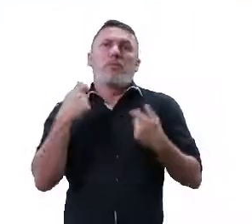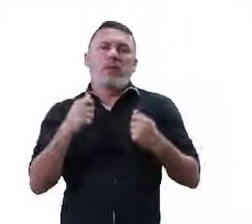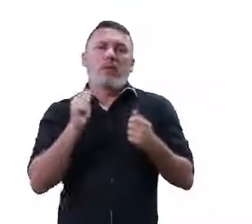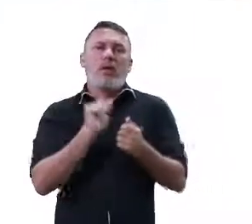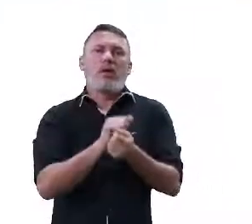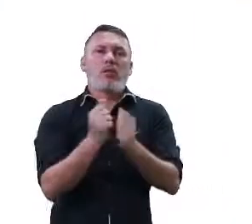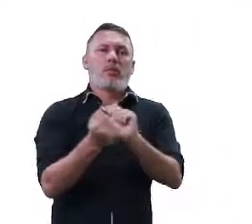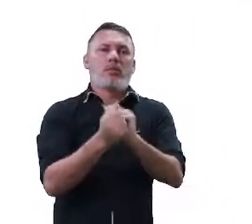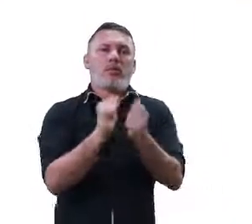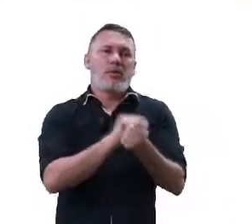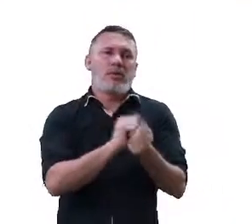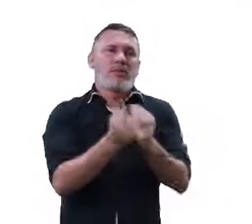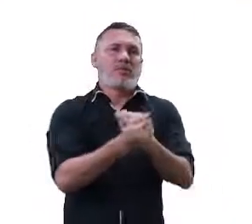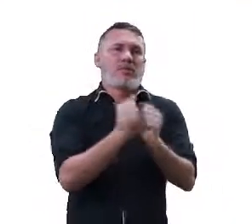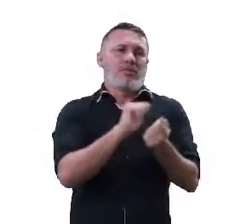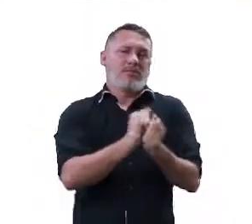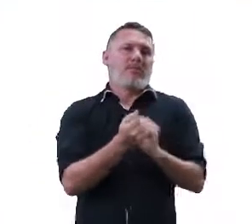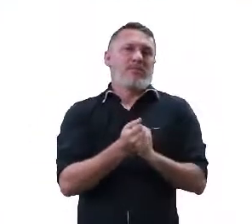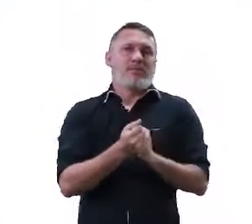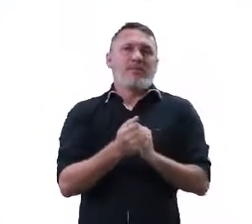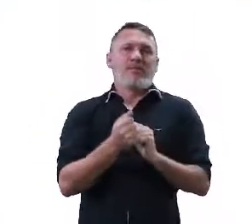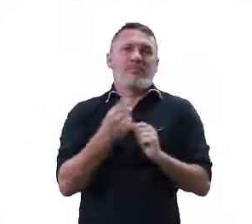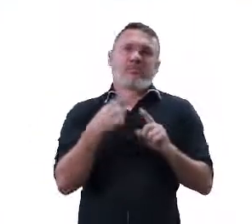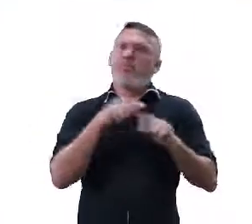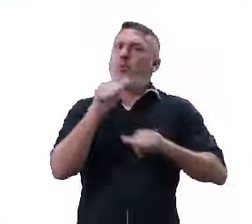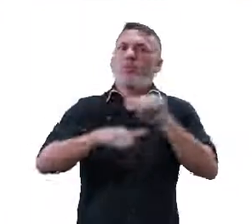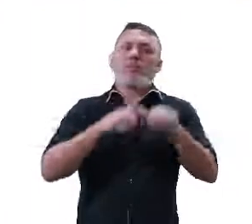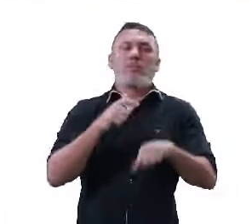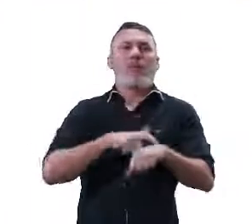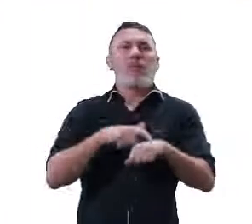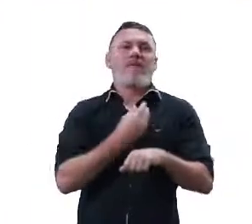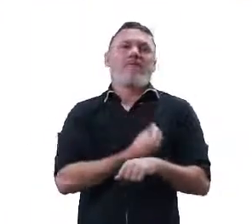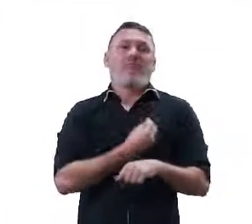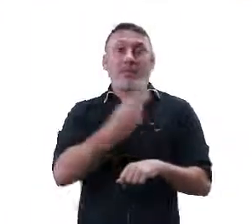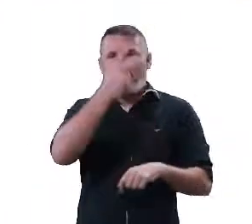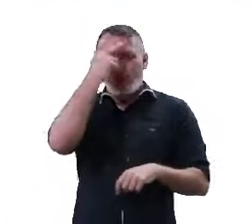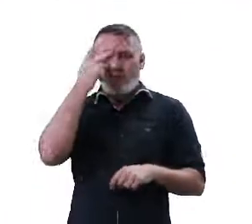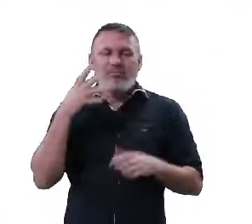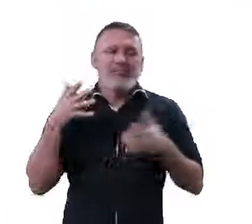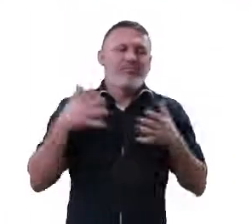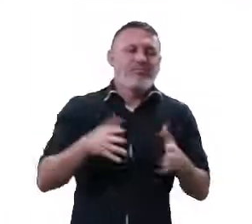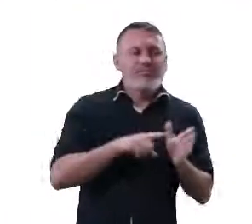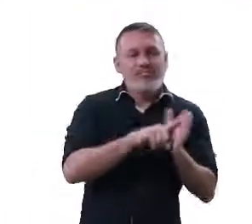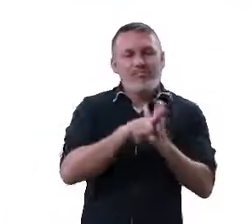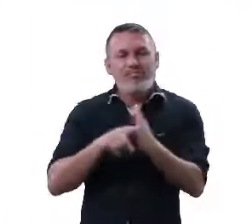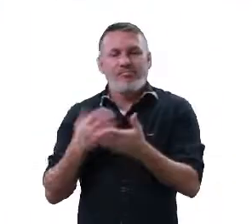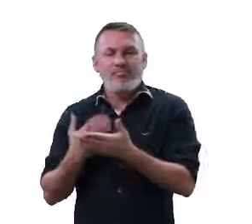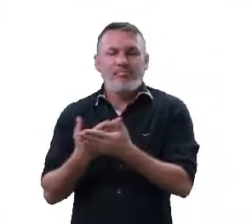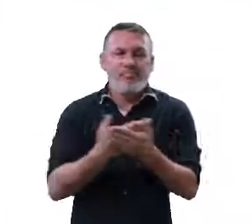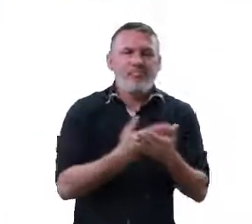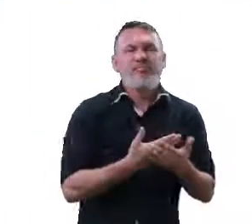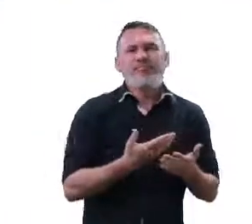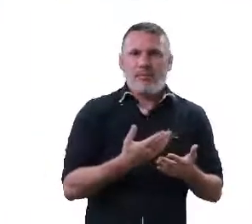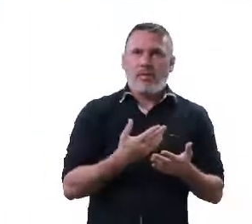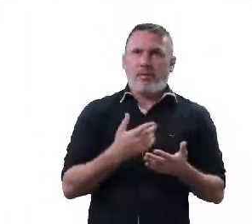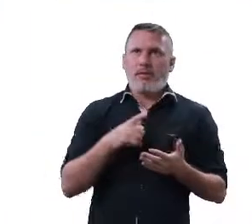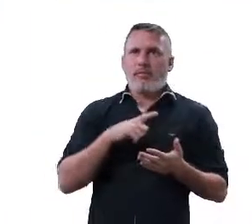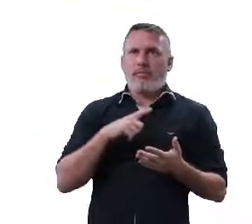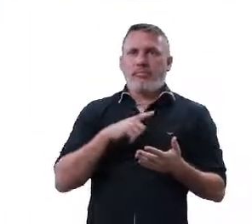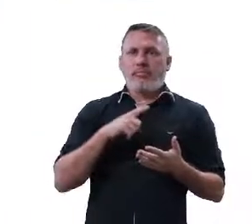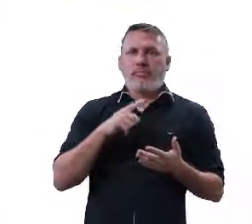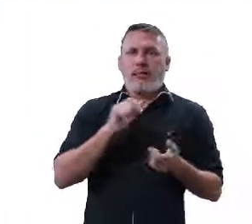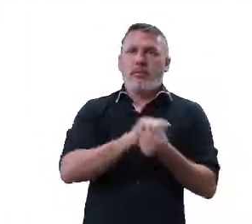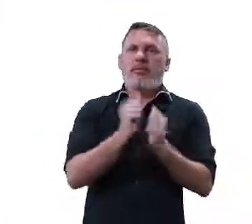momento atual, né? Ao momento em que ele vive. Quando eu falo momento atual, é o momento em que esse sociólogo vive. Então, eu vou trazer 3